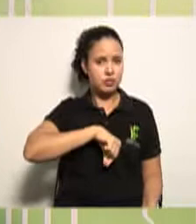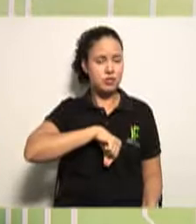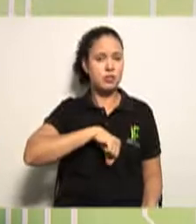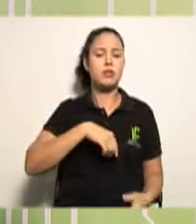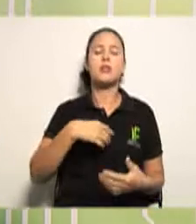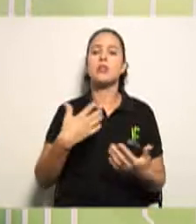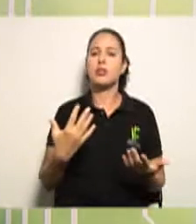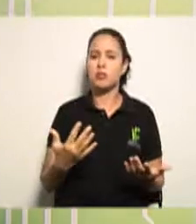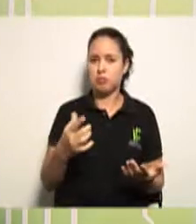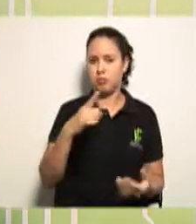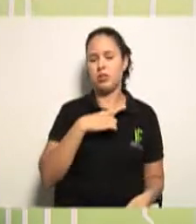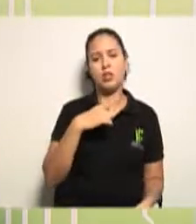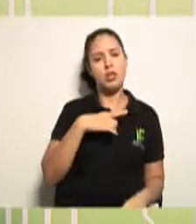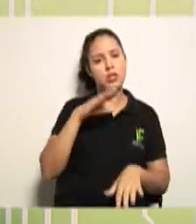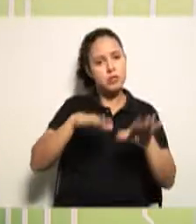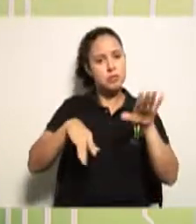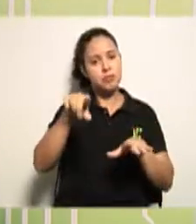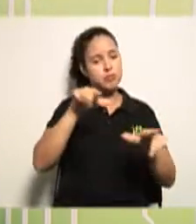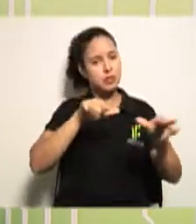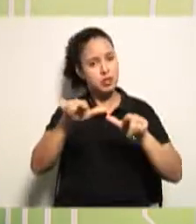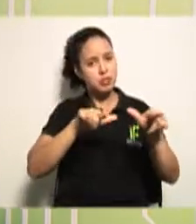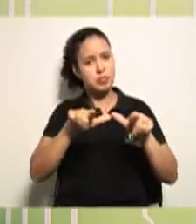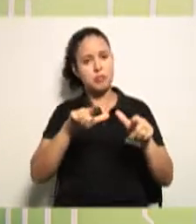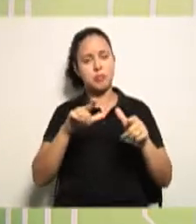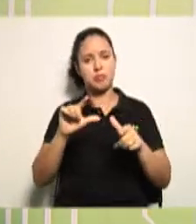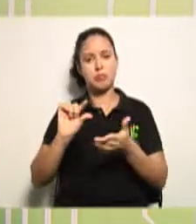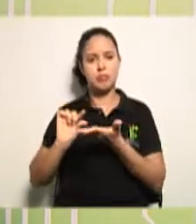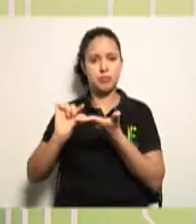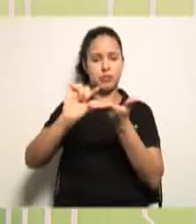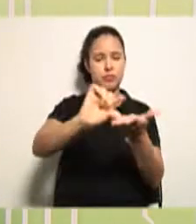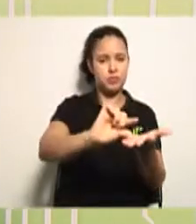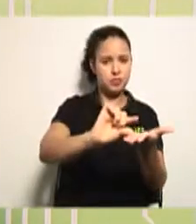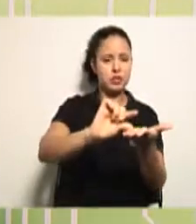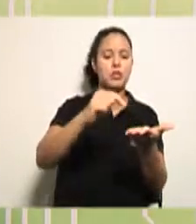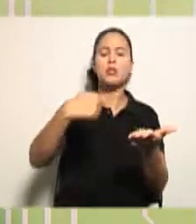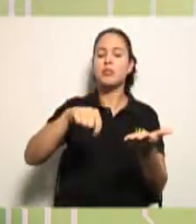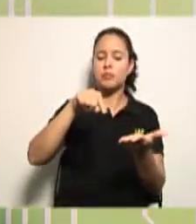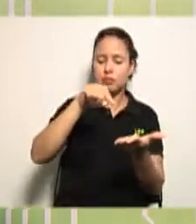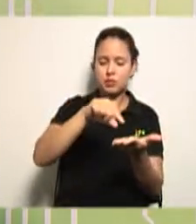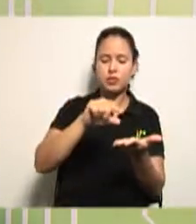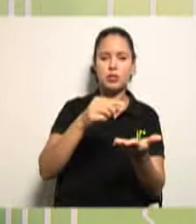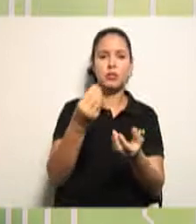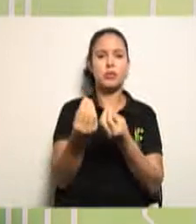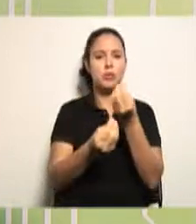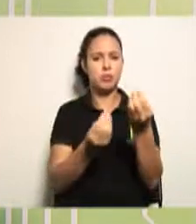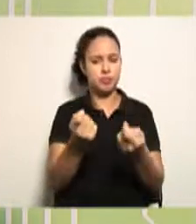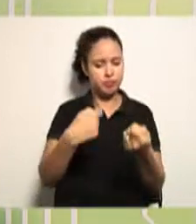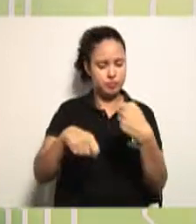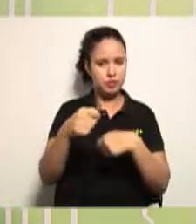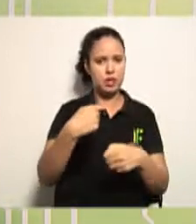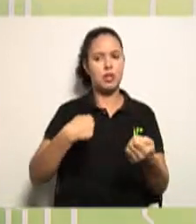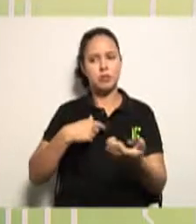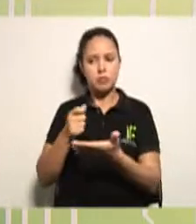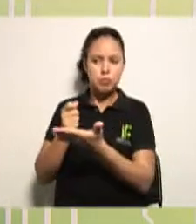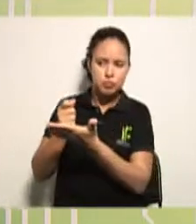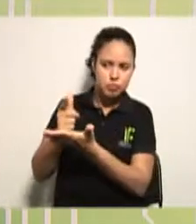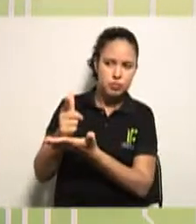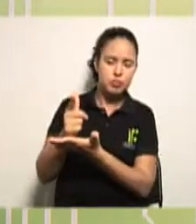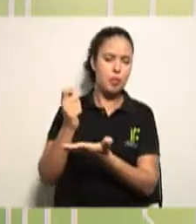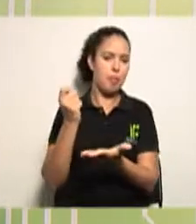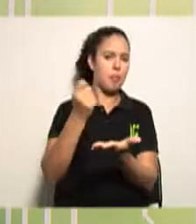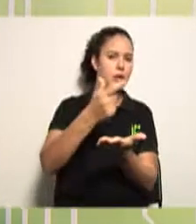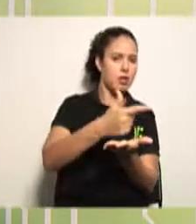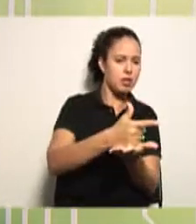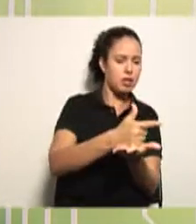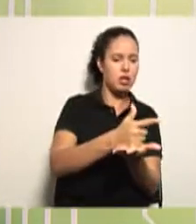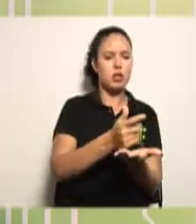um serviço e recebe por esse serviço, você vai administrar, você vai ter que decidir, eu vou comprar isso, esse dinheiro não dá para comprar